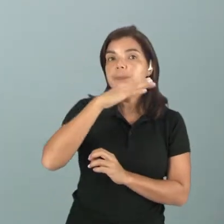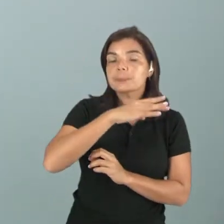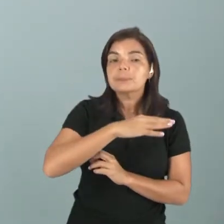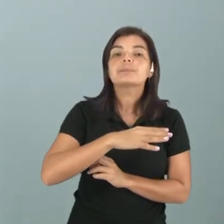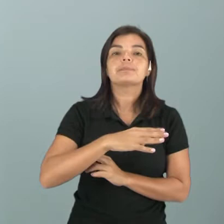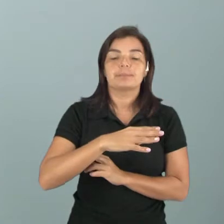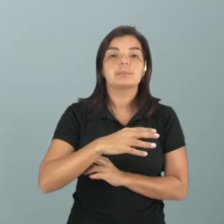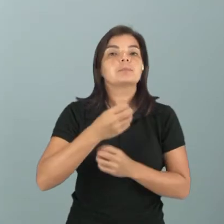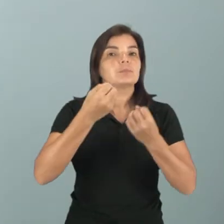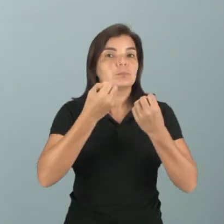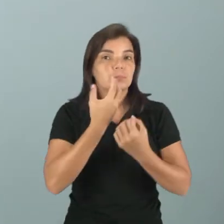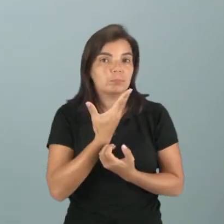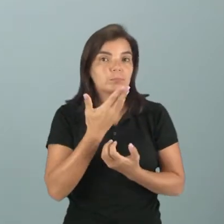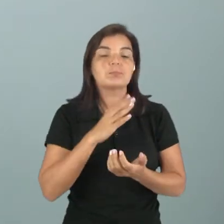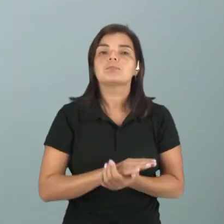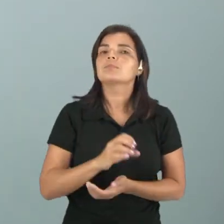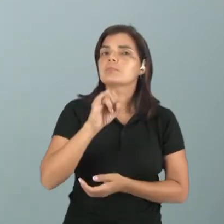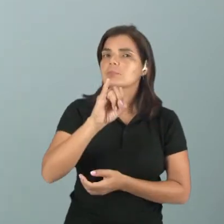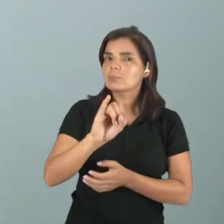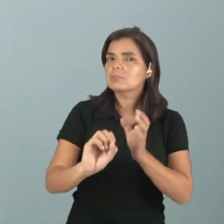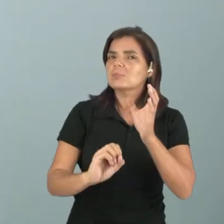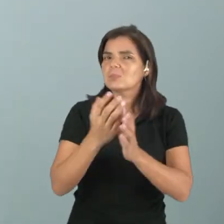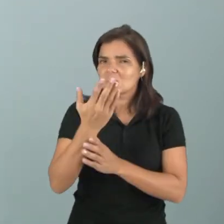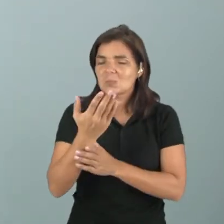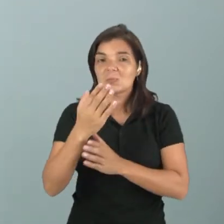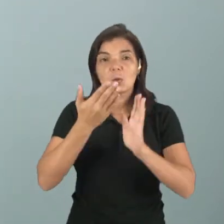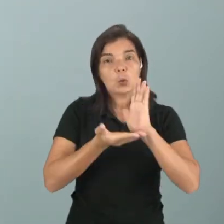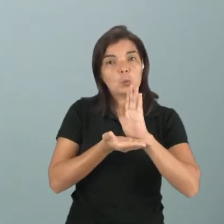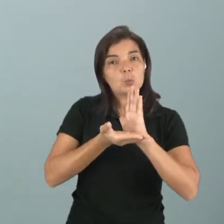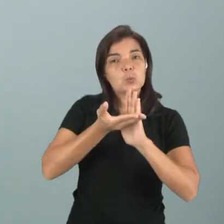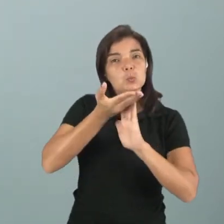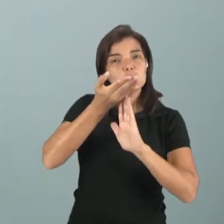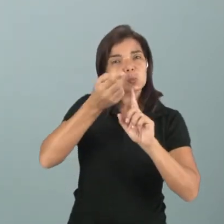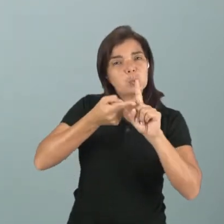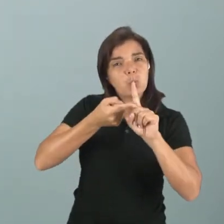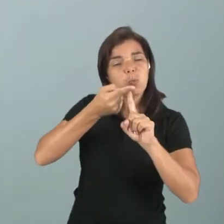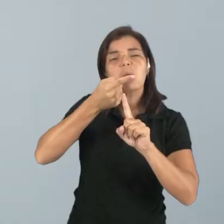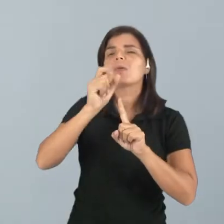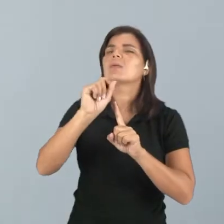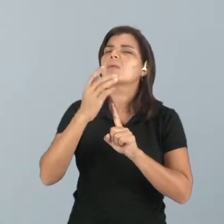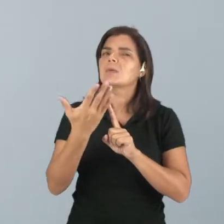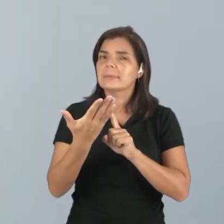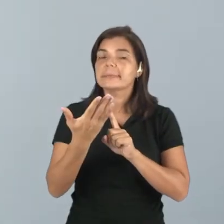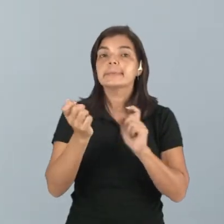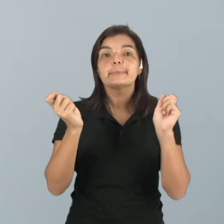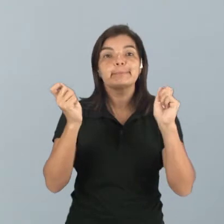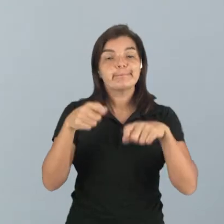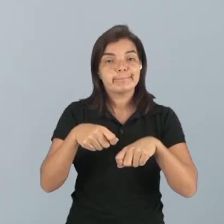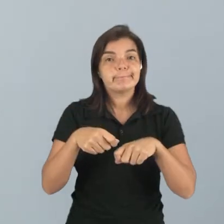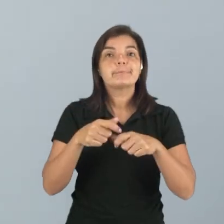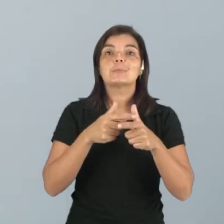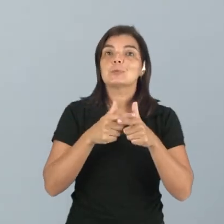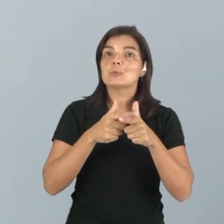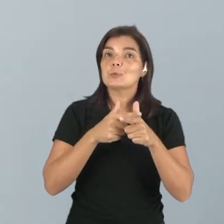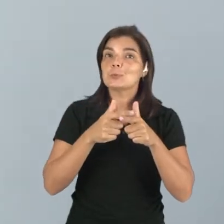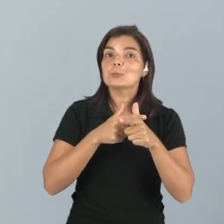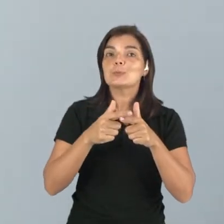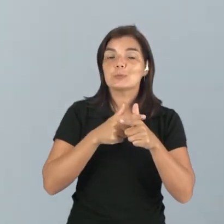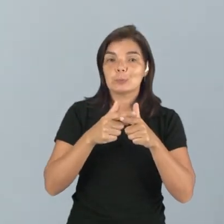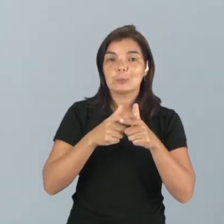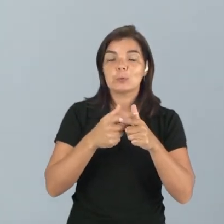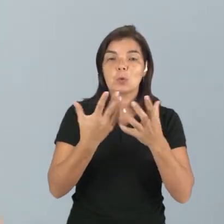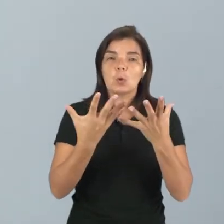nas condições ideais. Se acontece em temperaturas elevadas, o que vai acontecer, A gente pode ter algumas consequências, como